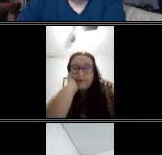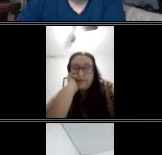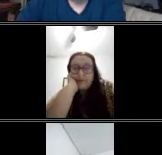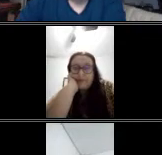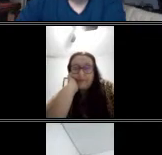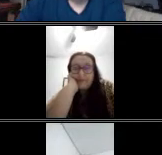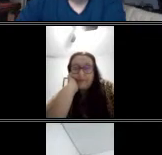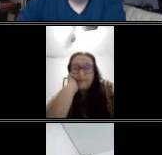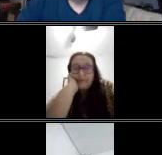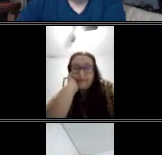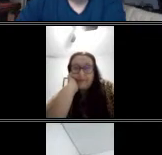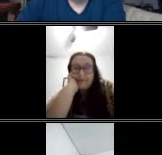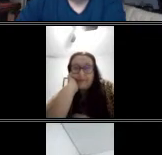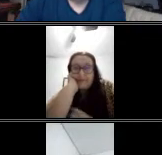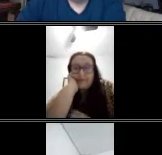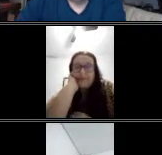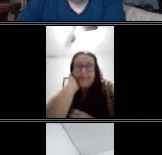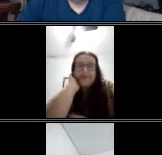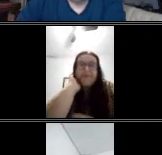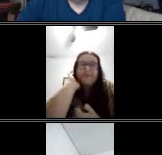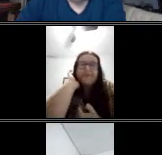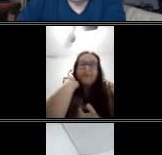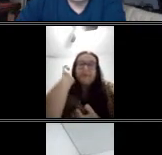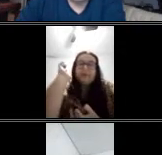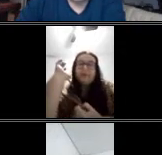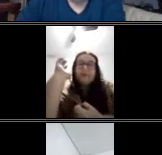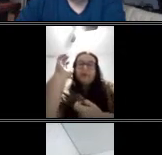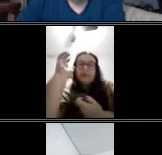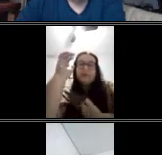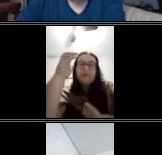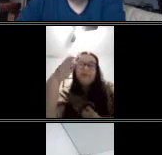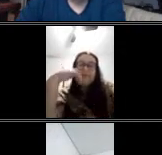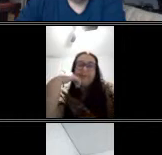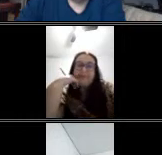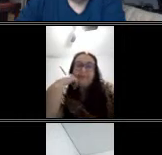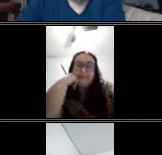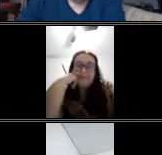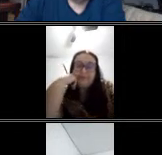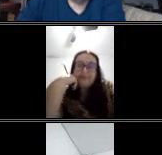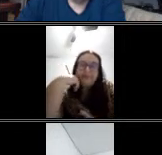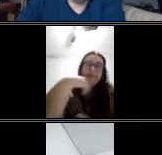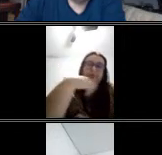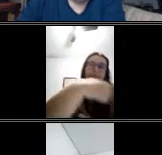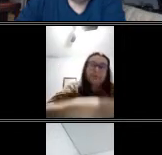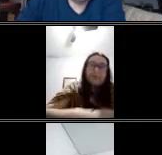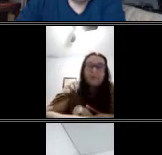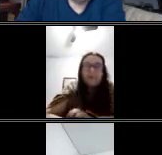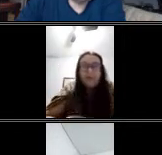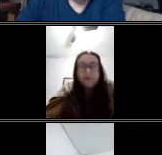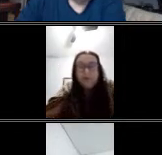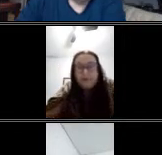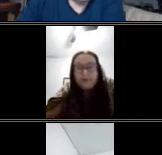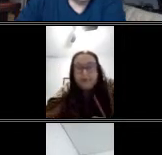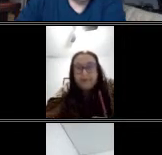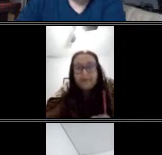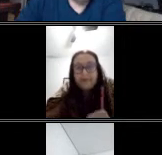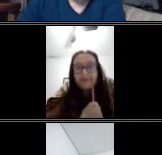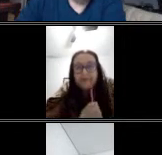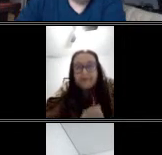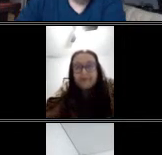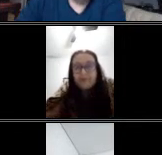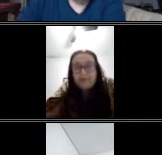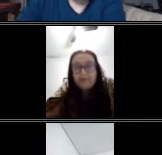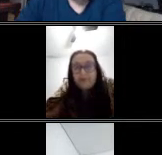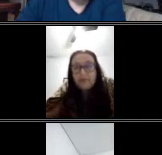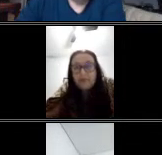medir resiliência e crianças, indivíduos com TDAH têm problema de resiliência? Nós vimos que sim, né? Vimos aqui,